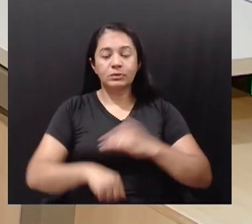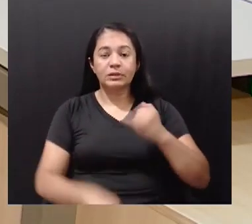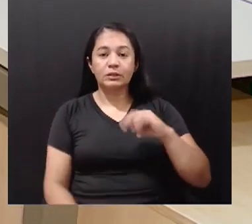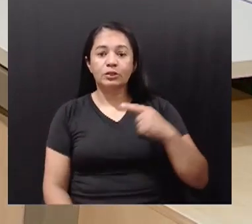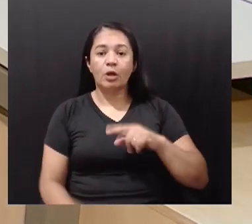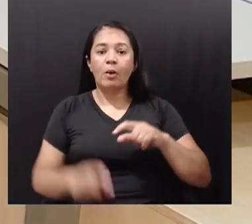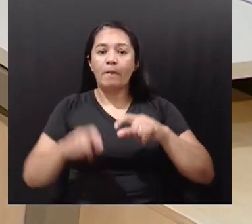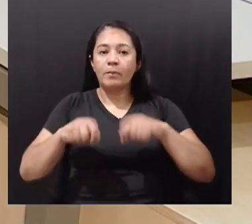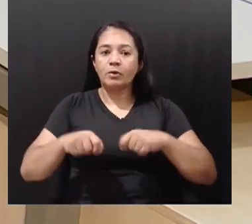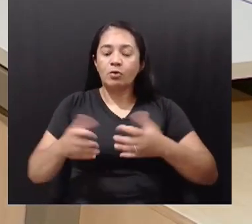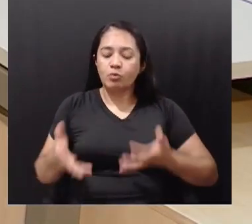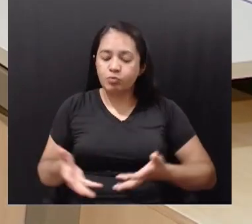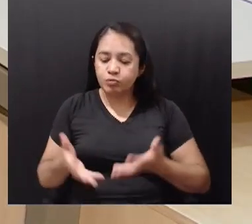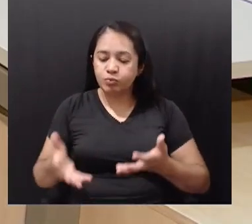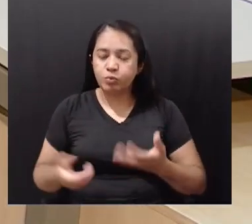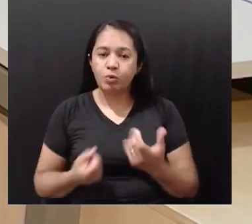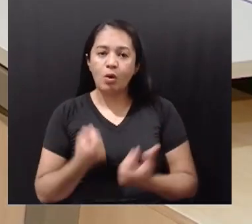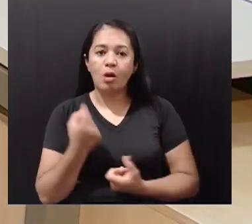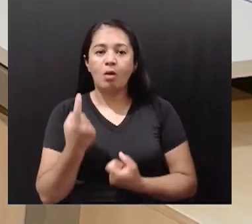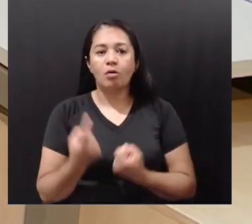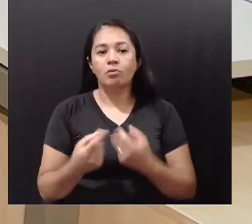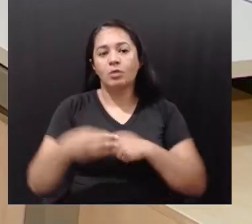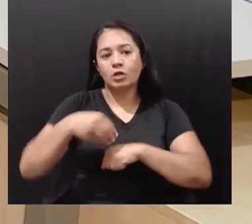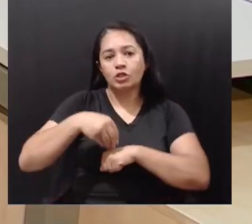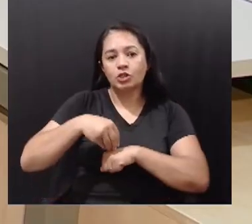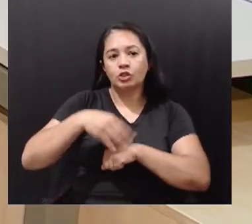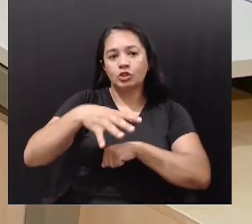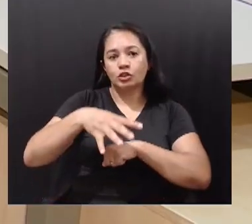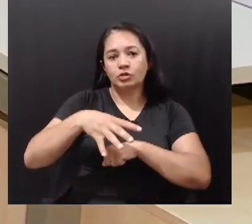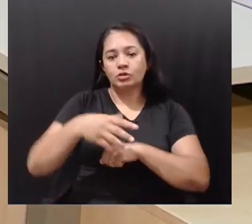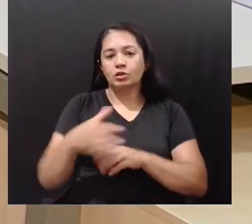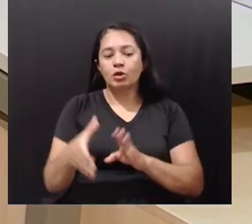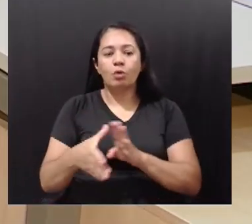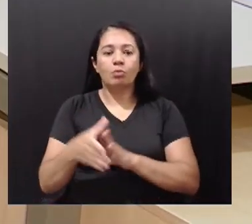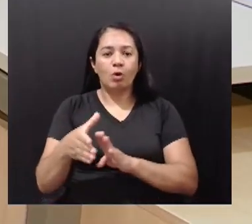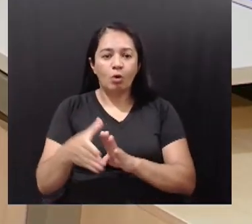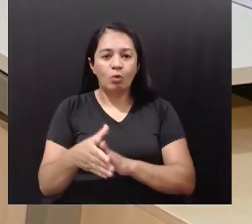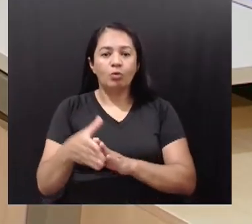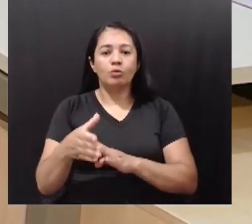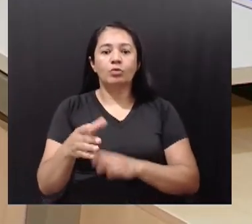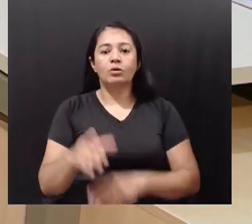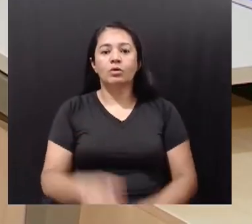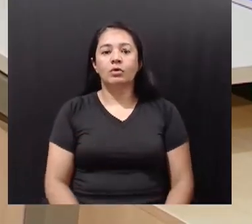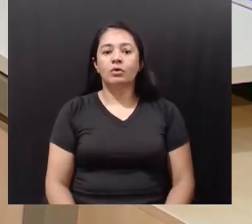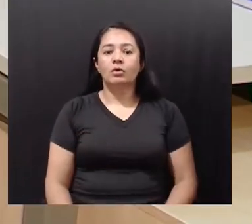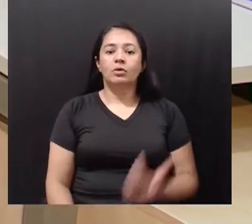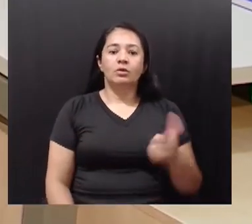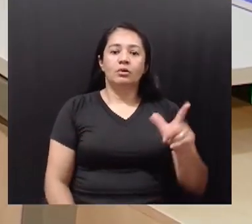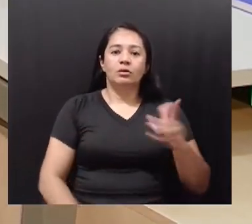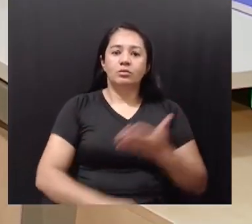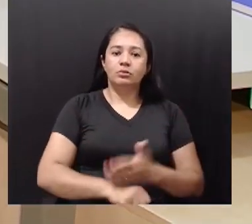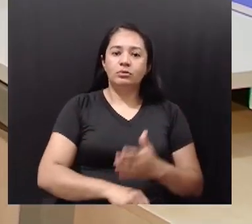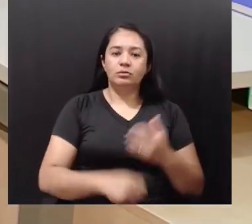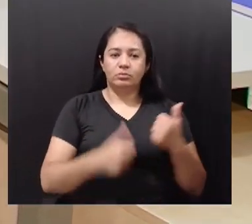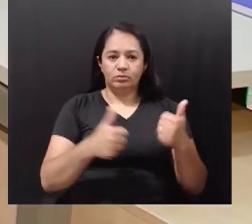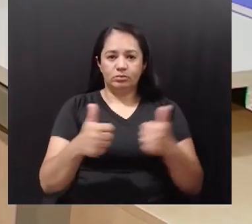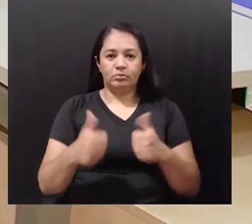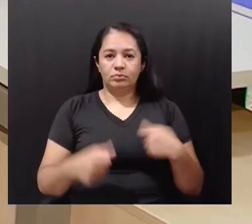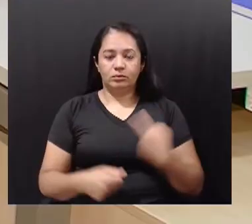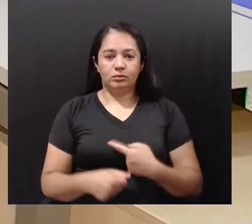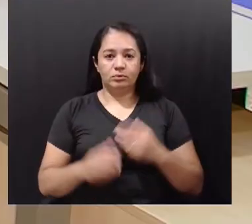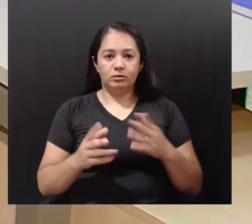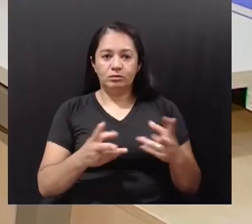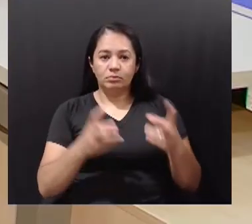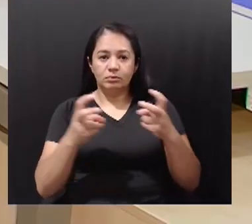com alguma dica, com alguma orientação, com uma outra boa prática aí que a gente tenha visto no mercado, a